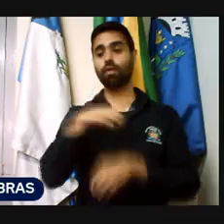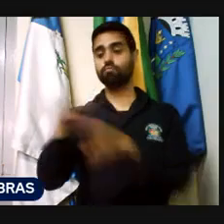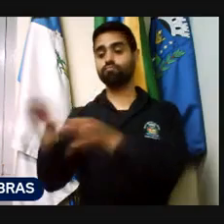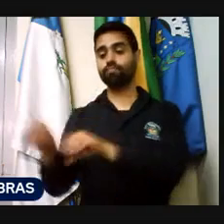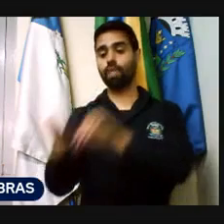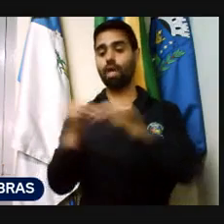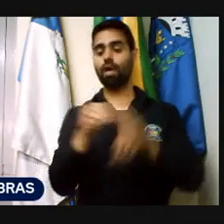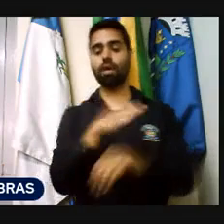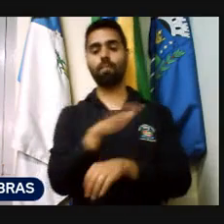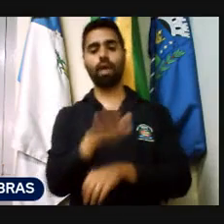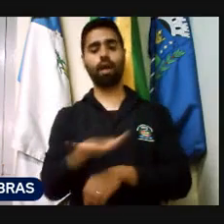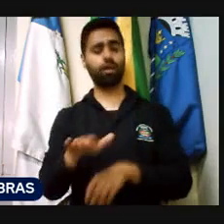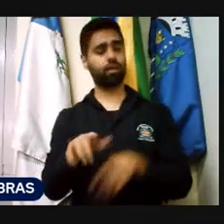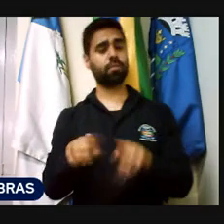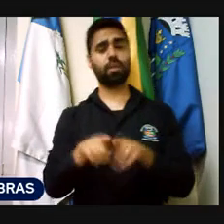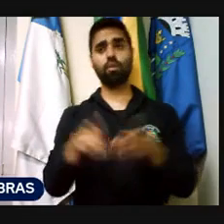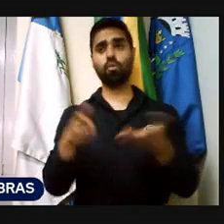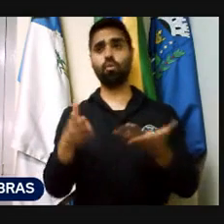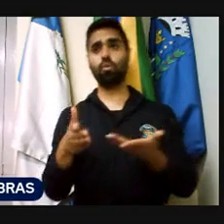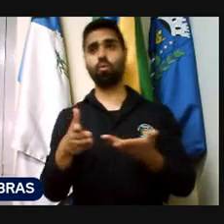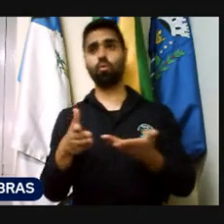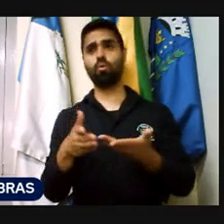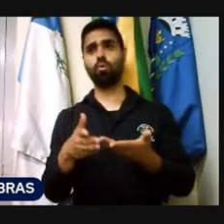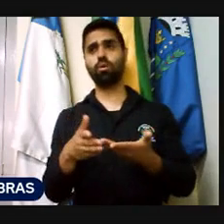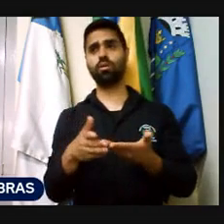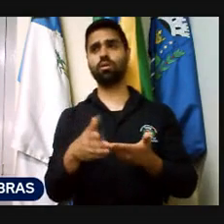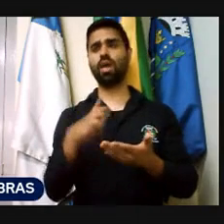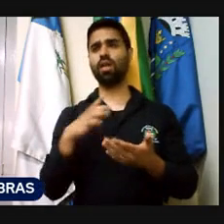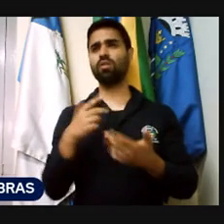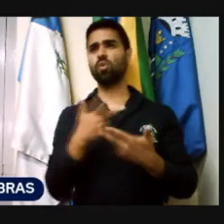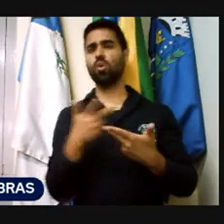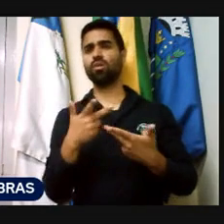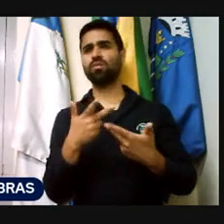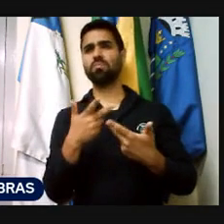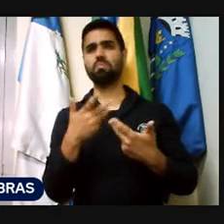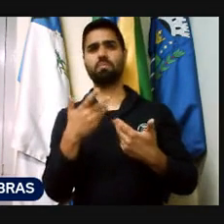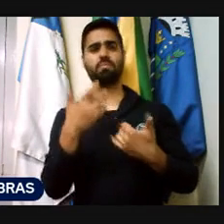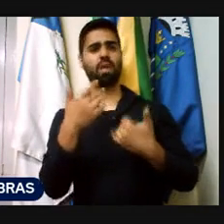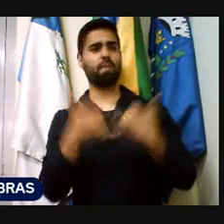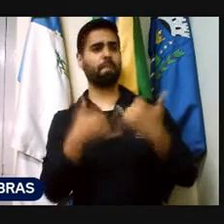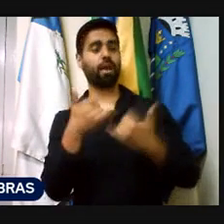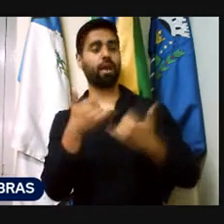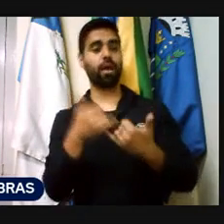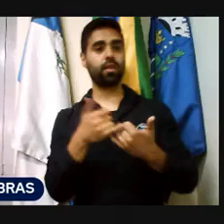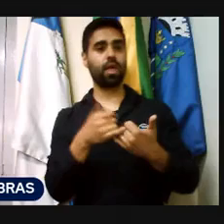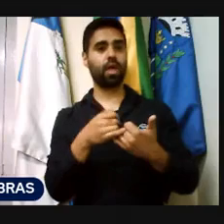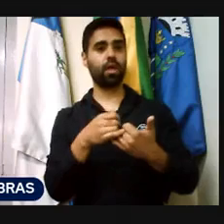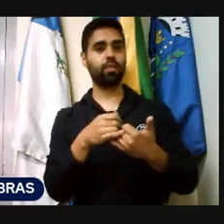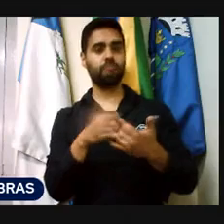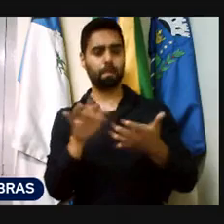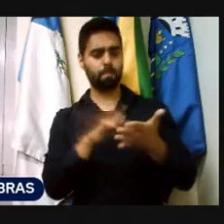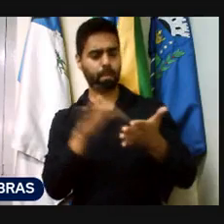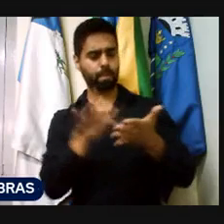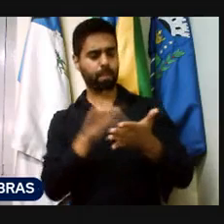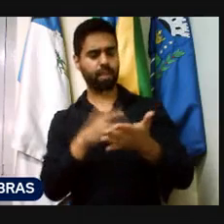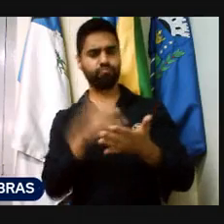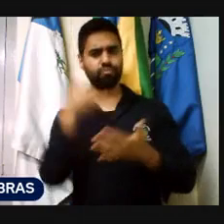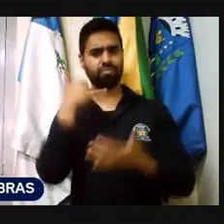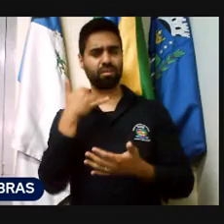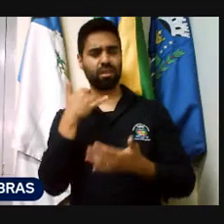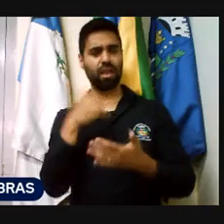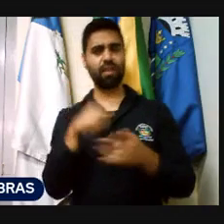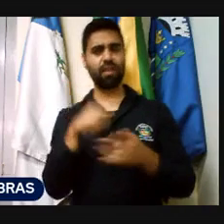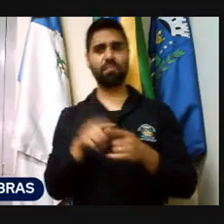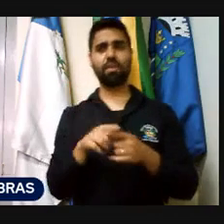criança, até mesmo hoje, né, desses jogos, que a gente sabe que as crianças ficam todas aí debruçadas nesses jogos infindáveis, que